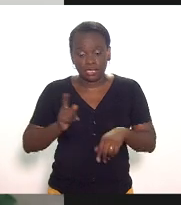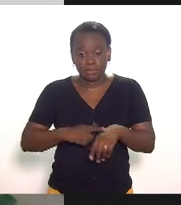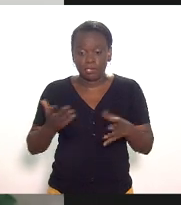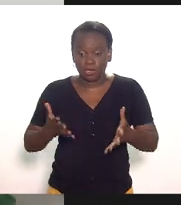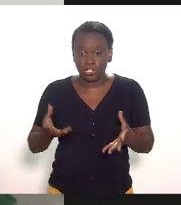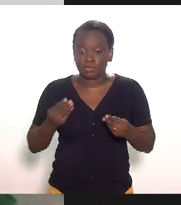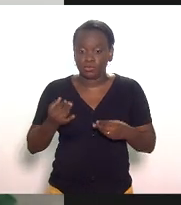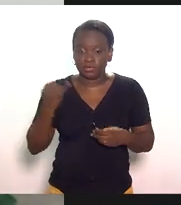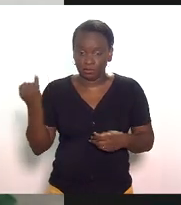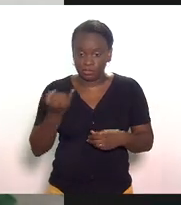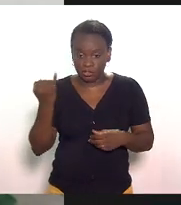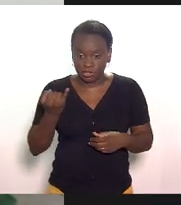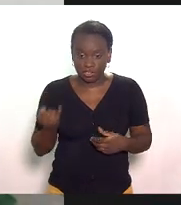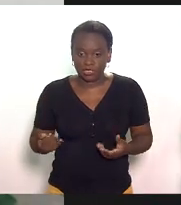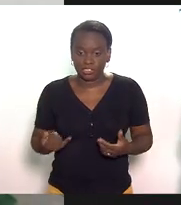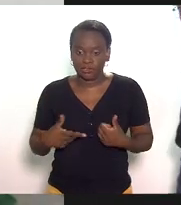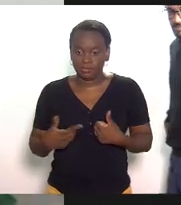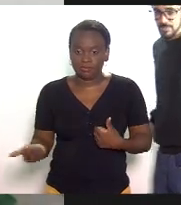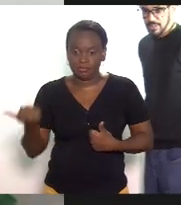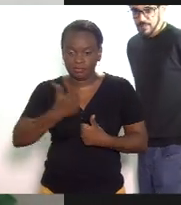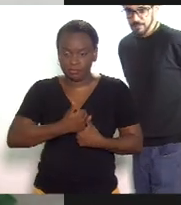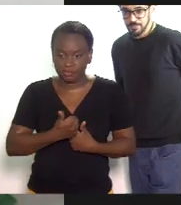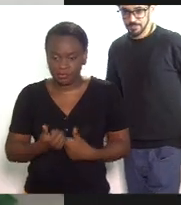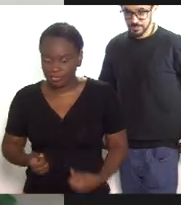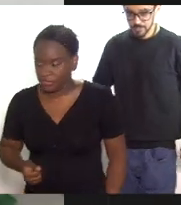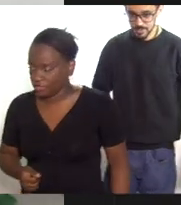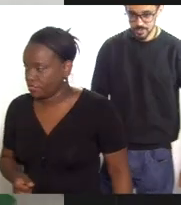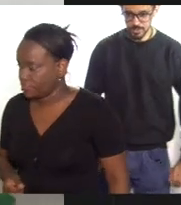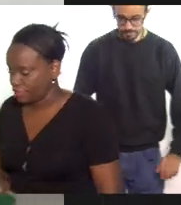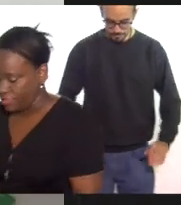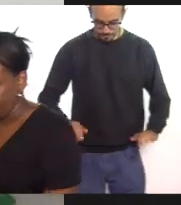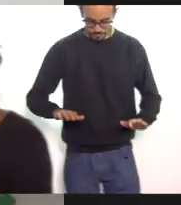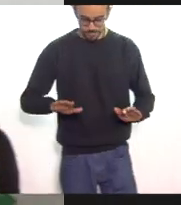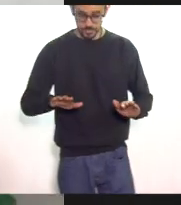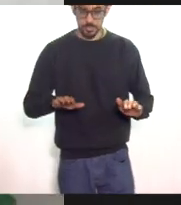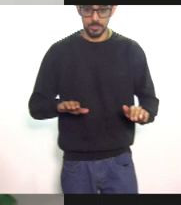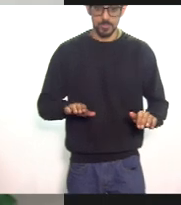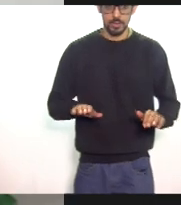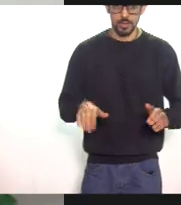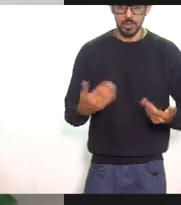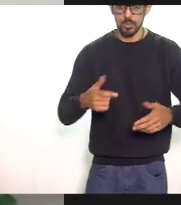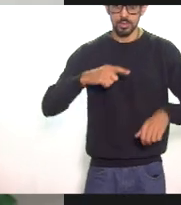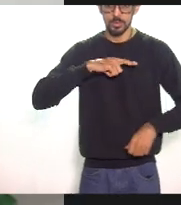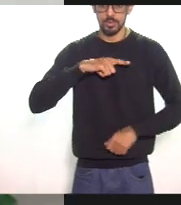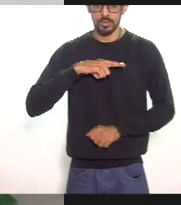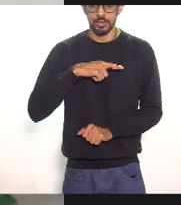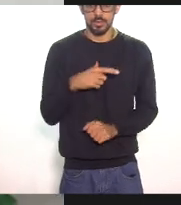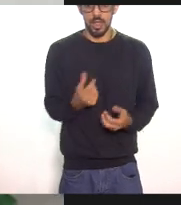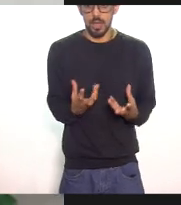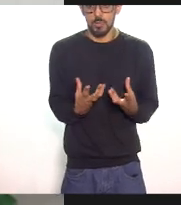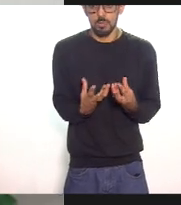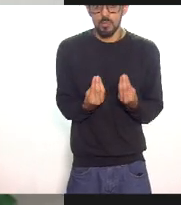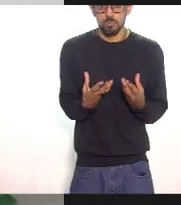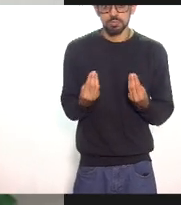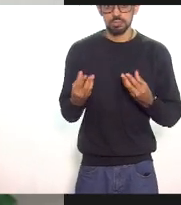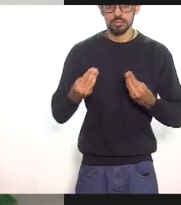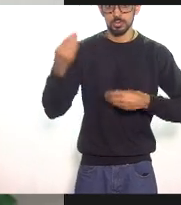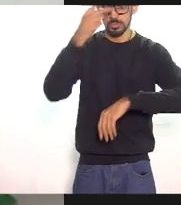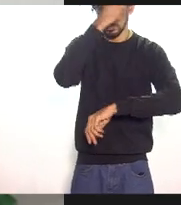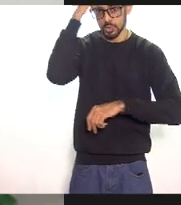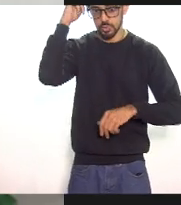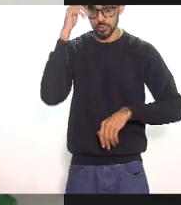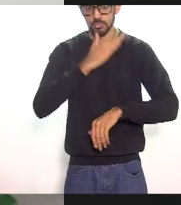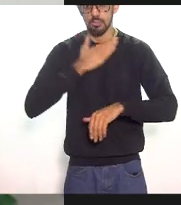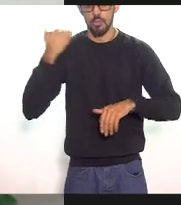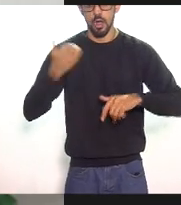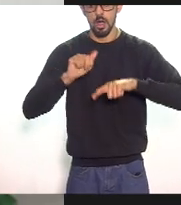tão fundamental, onde a gente tem aí mais de 4 mil pessoas morrendo de Covid-19, como aconteceu nas